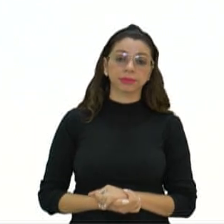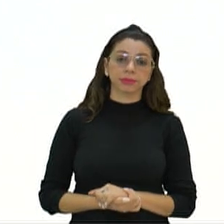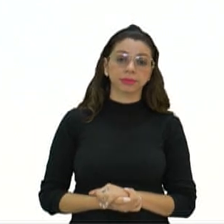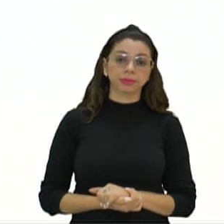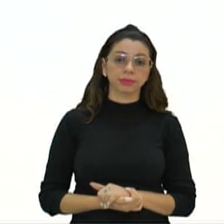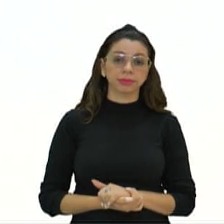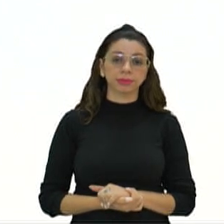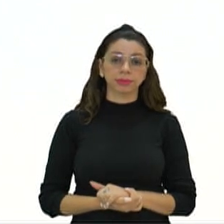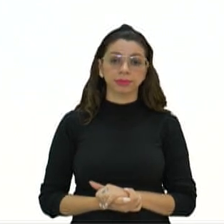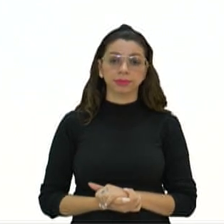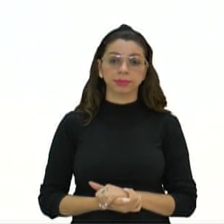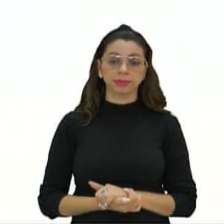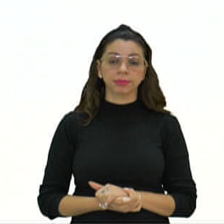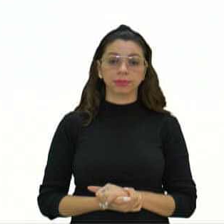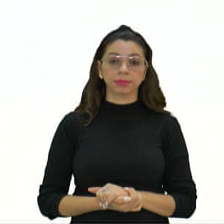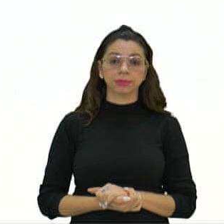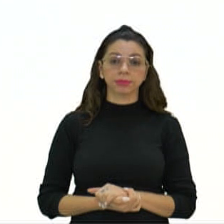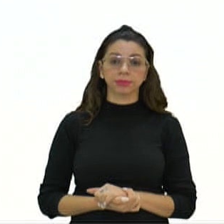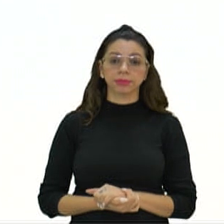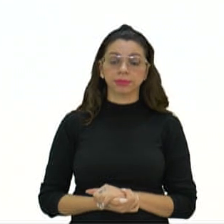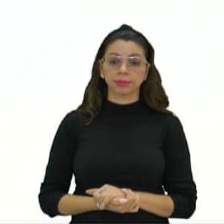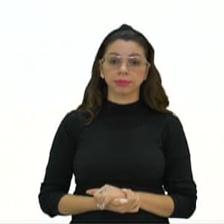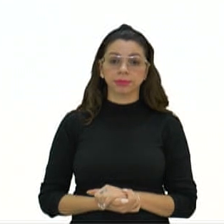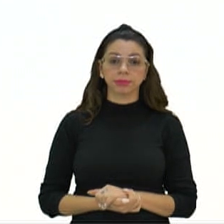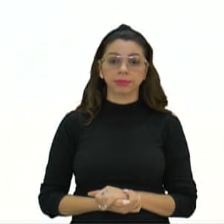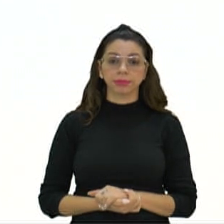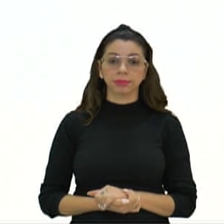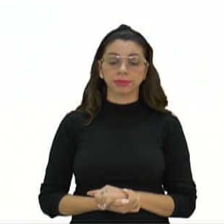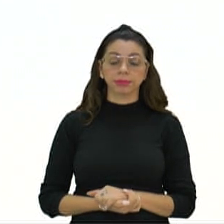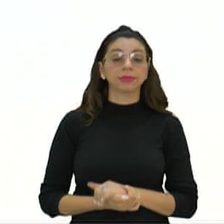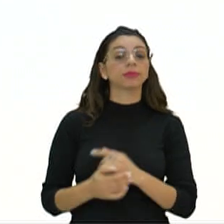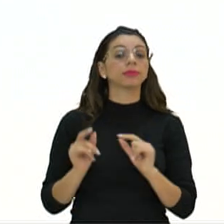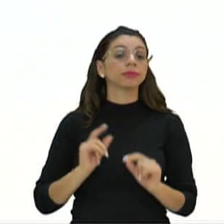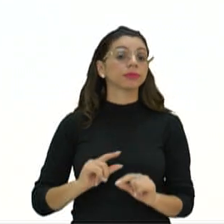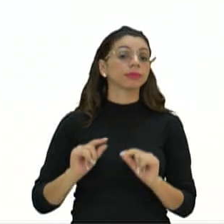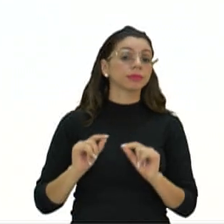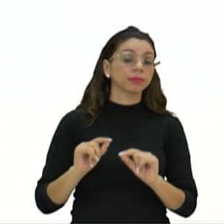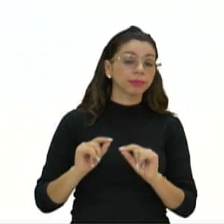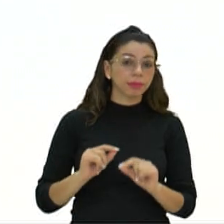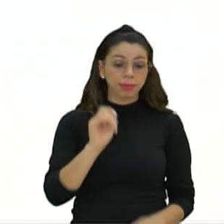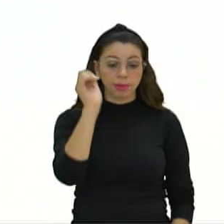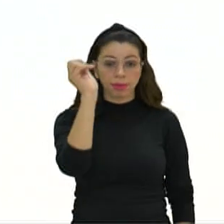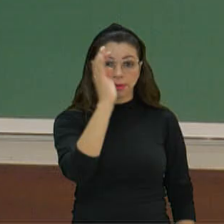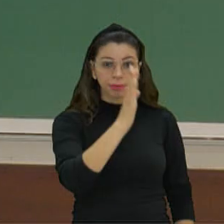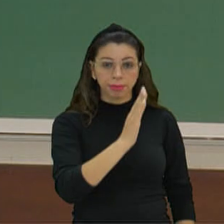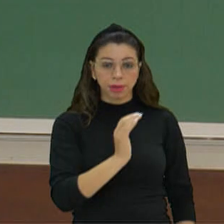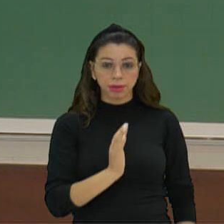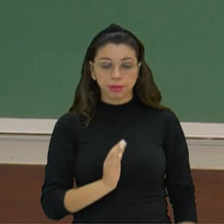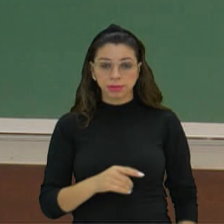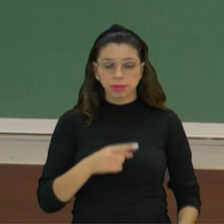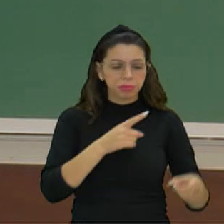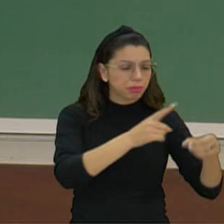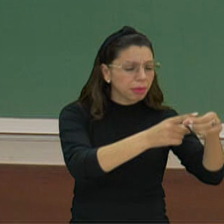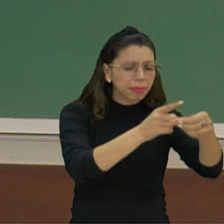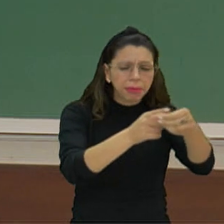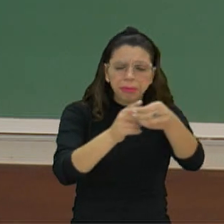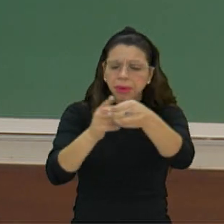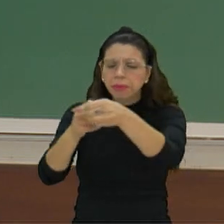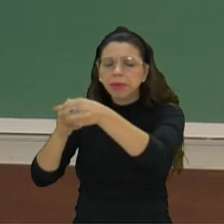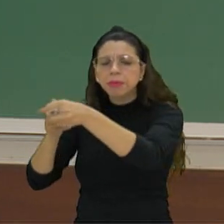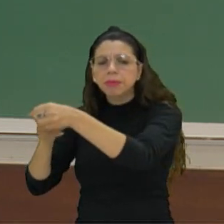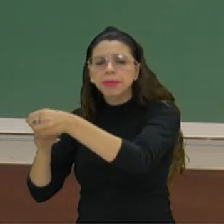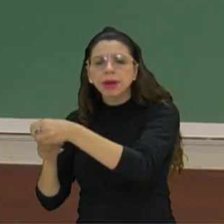muito historical numa pergunta só. Então aqui ele está falando assim, que o Brasil ele tem muitas cidades